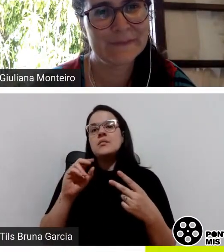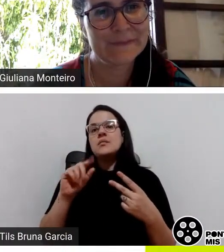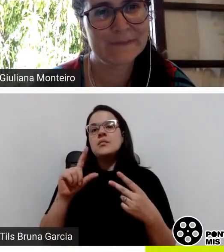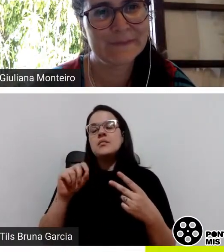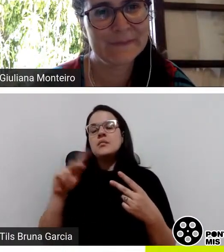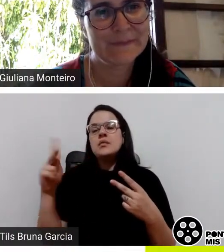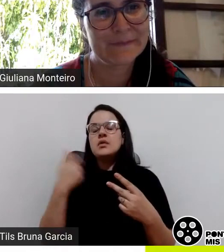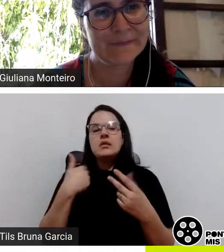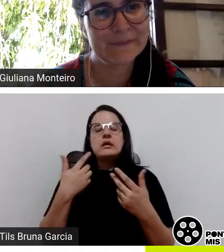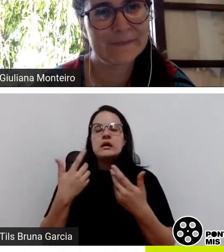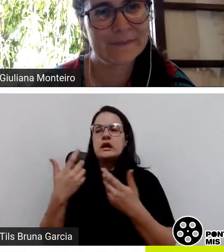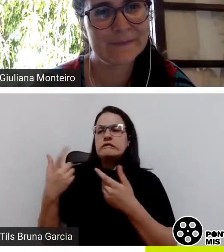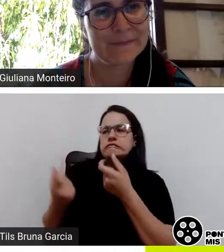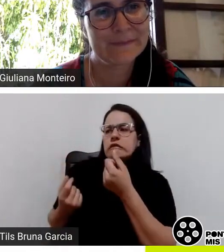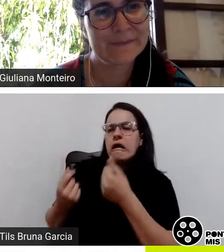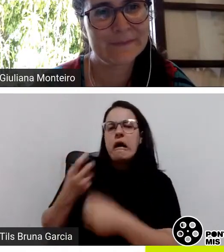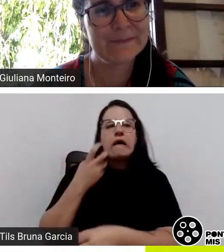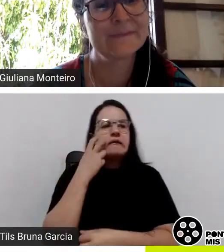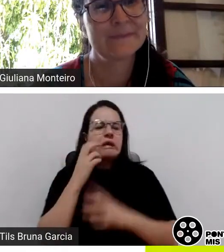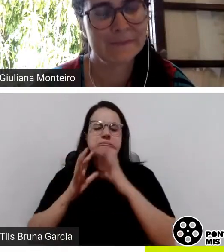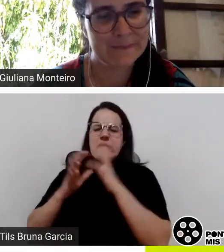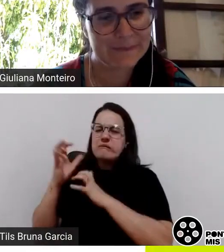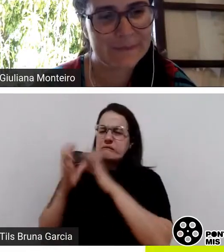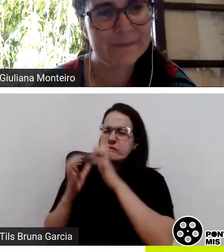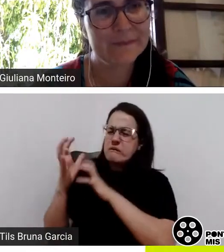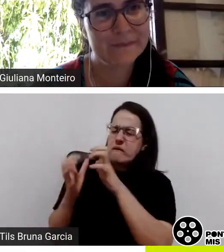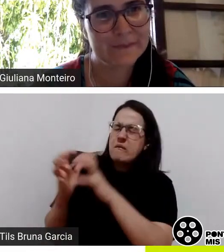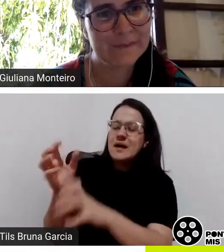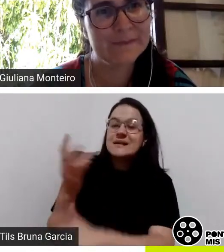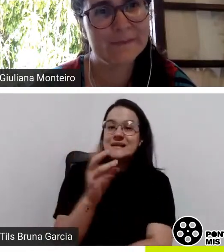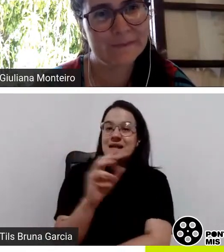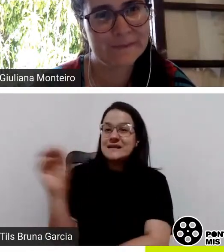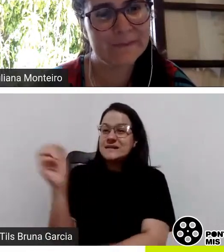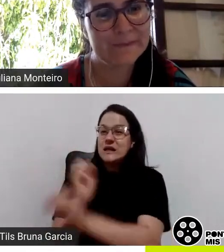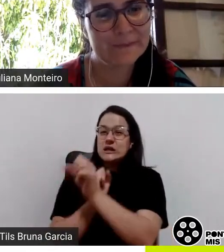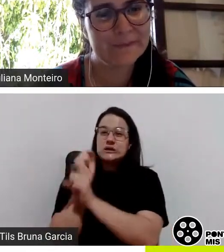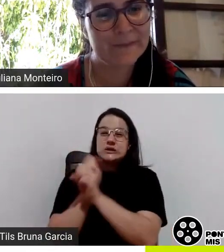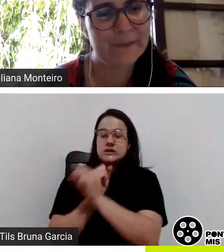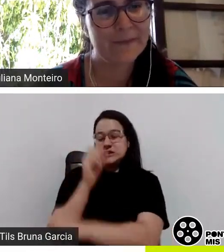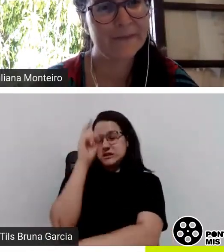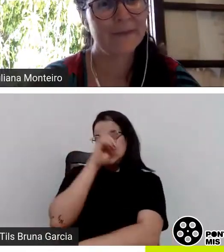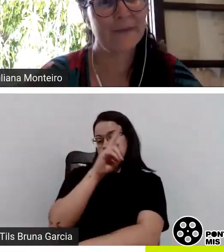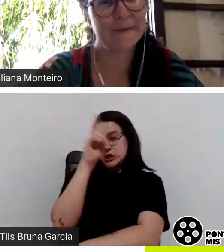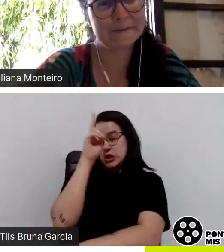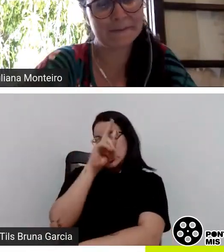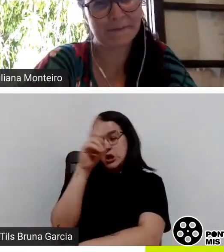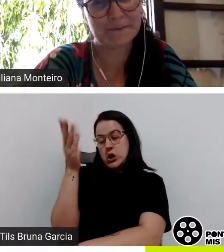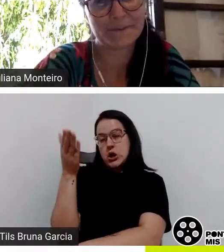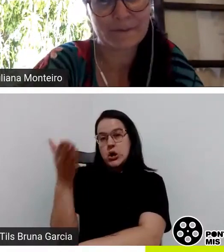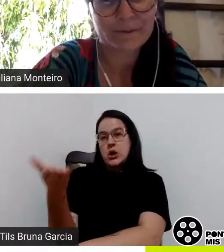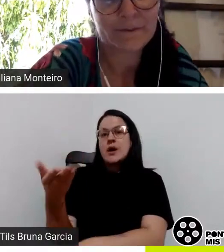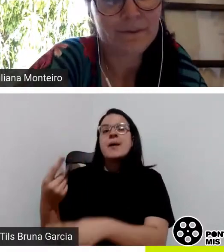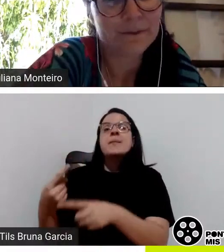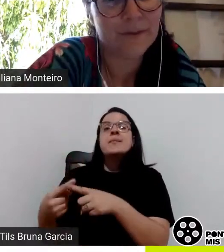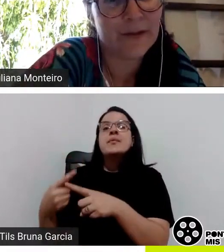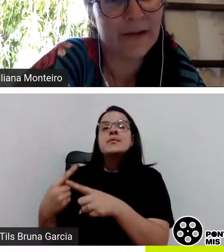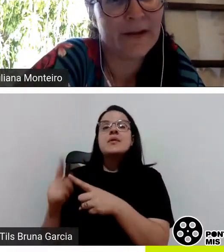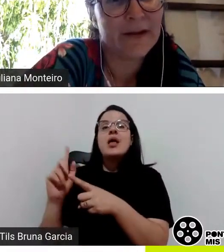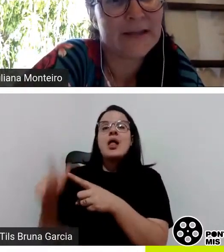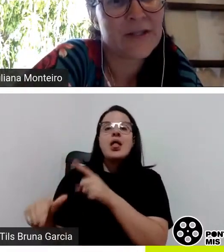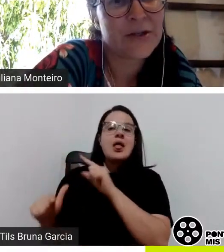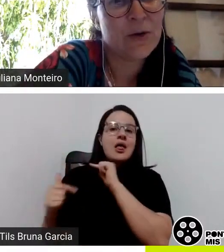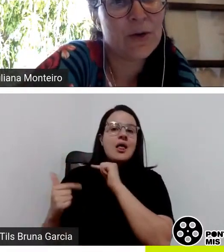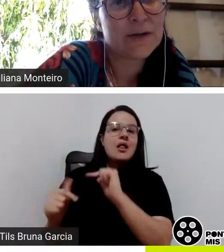por dinheiro e cultura. Aquilo ali tem 300 anos de história em cada uma daquelas cenas. elas são as cenas clássicas da comédia.